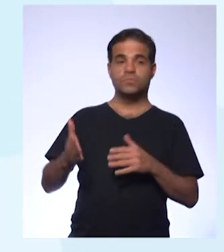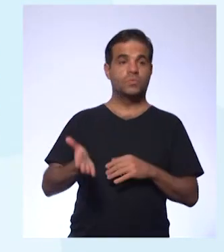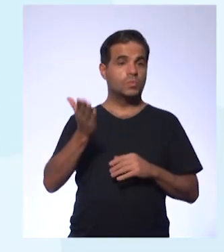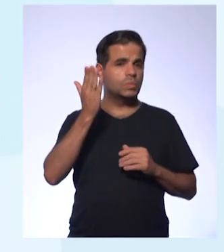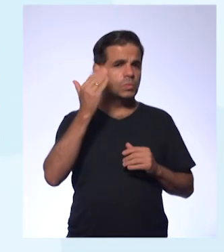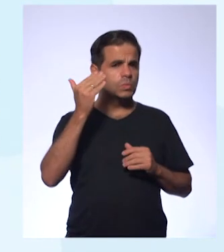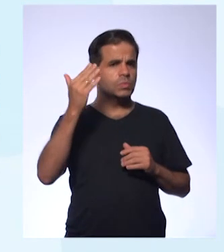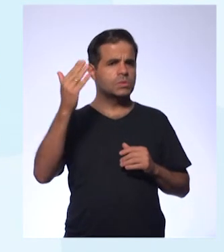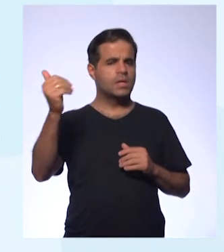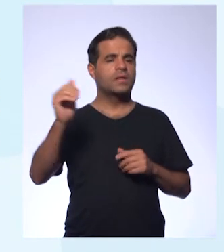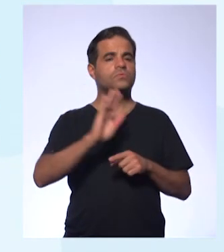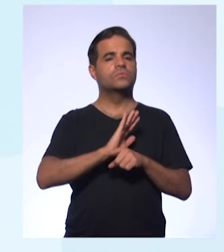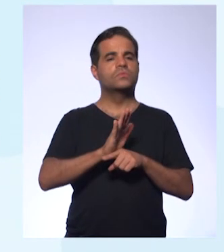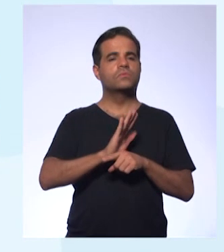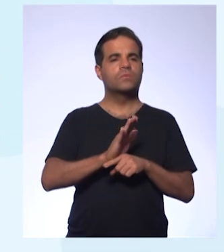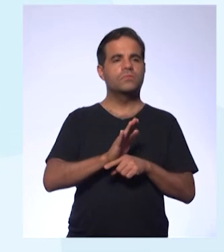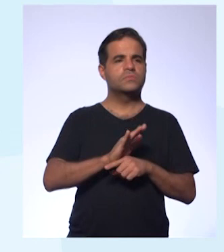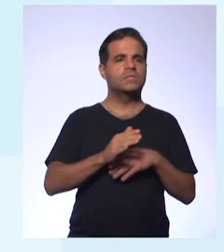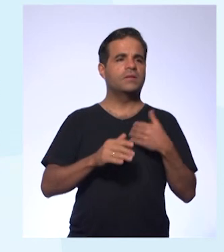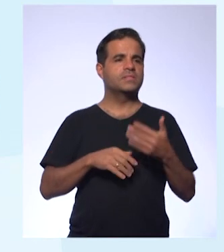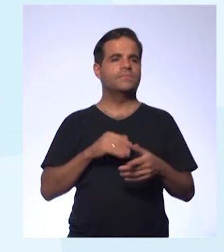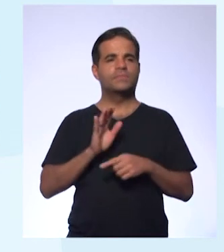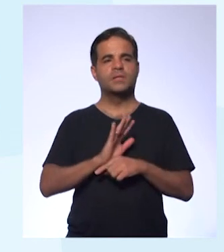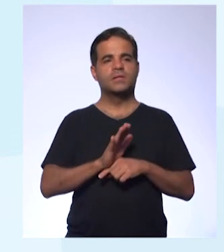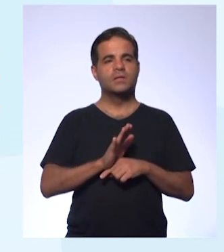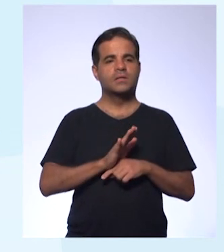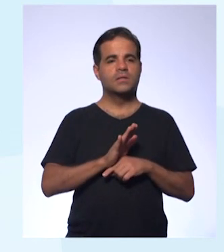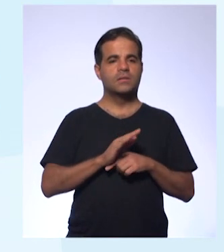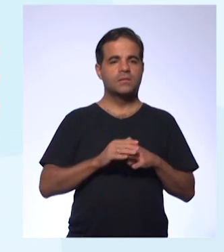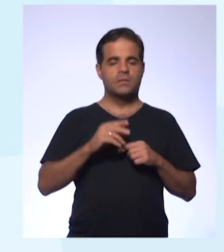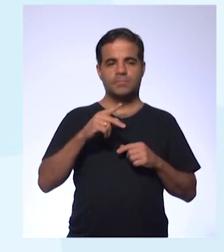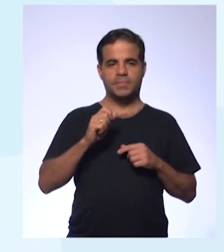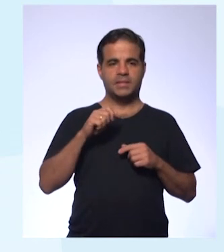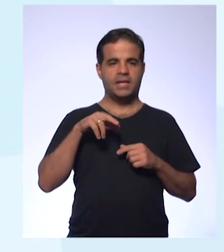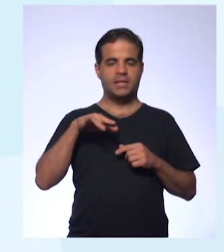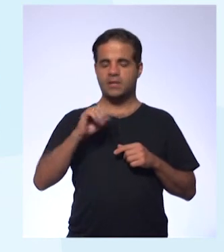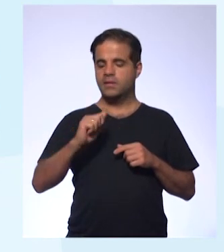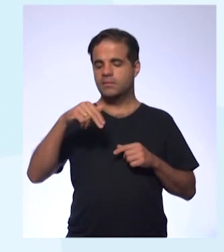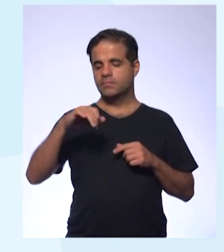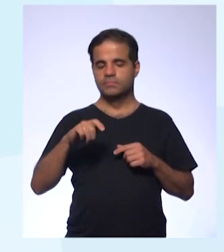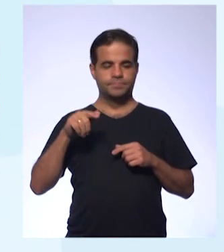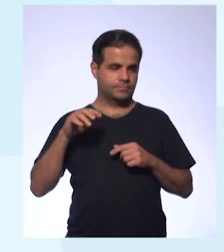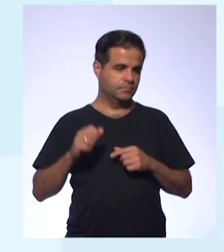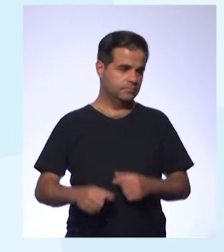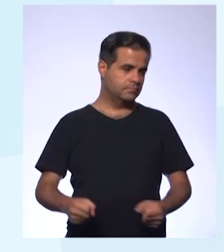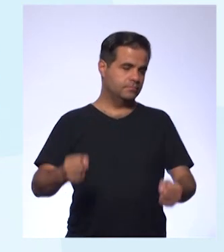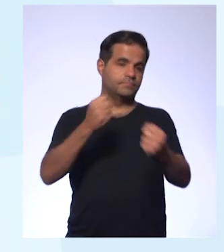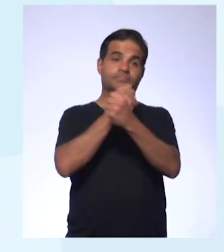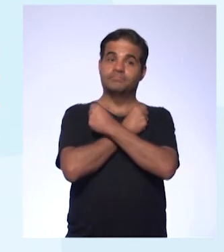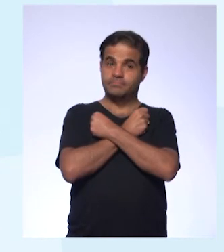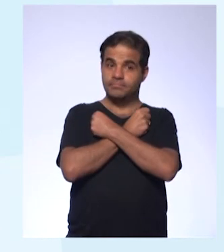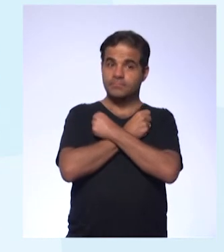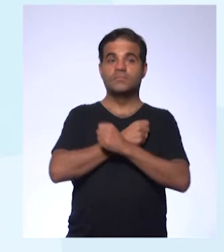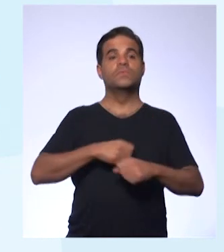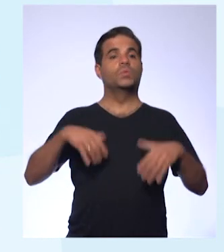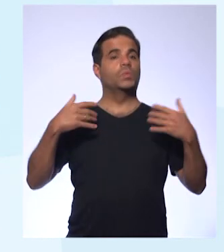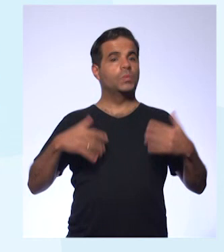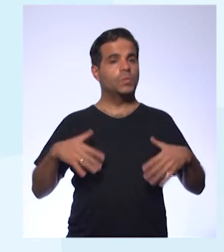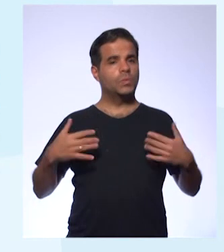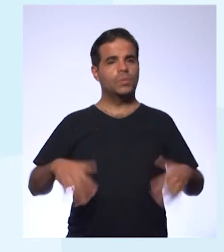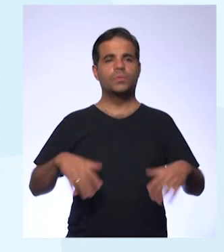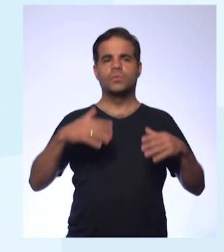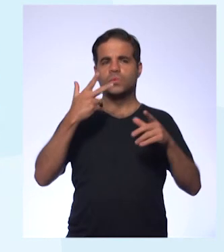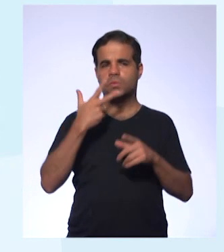Pantera Negra é indiscutível. Conquistou a marca do quinto maior na bilheteria de estreia na história dos Estados